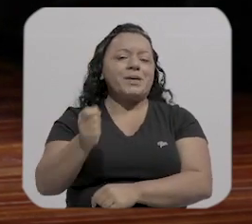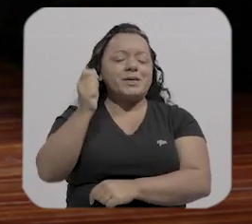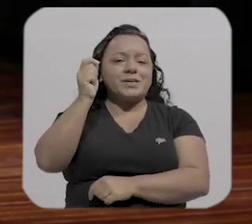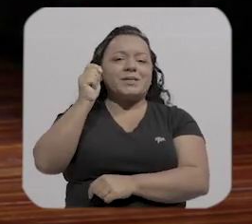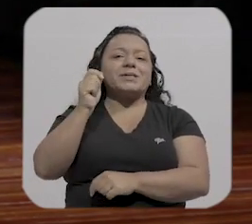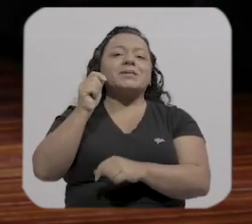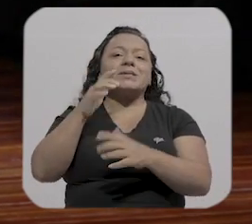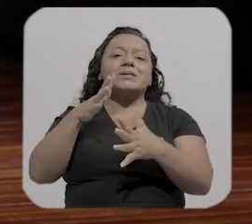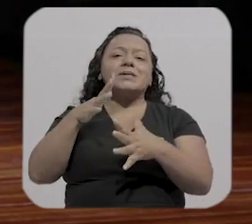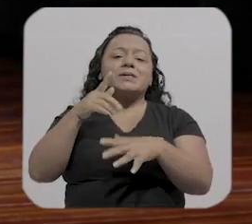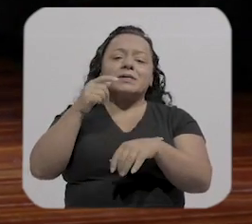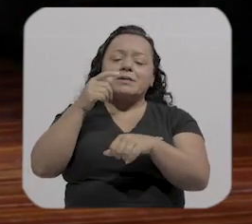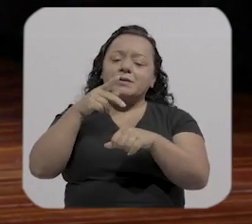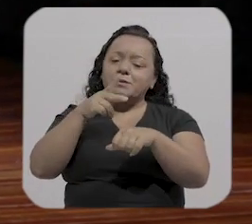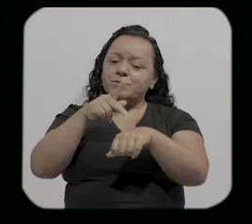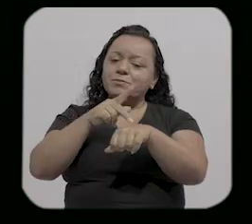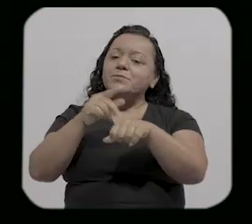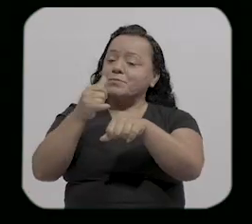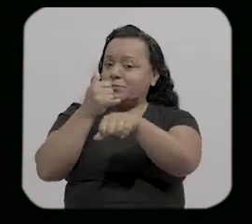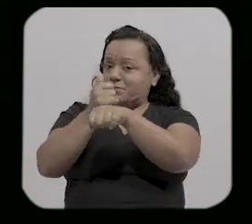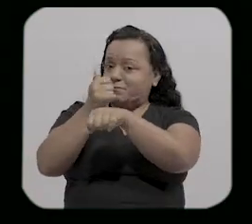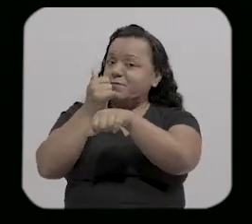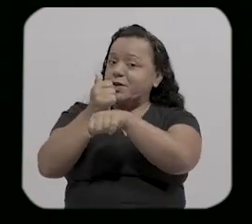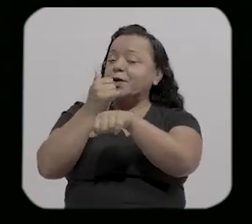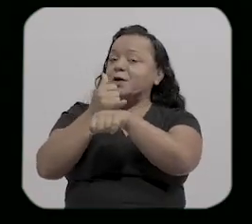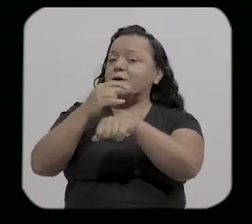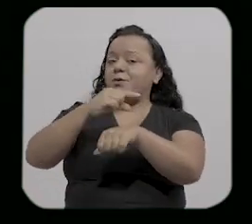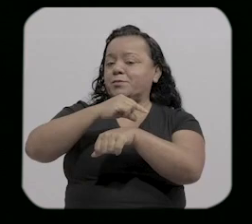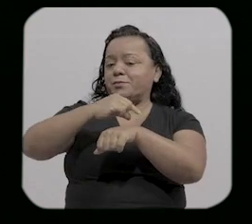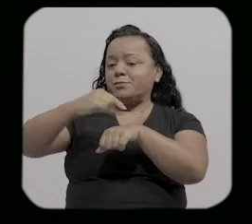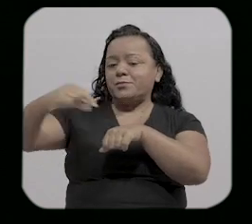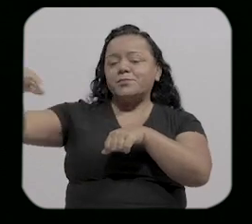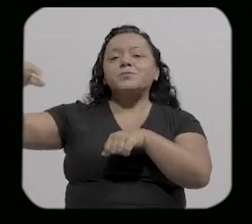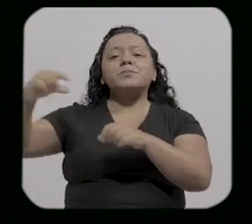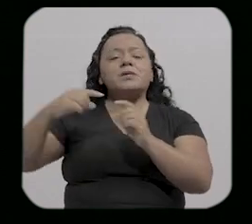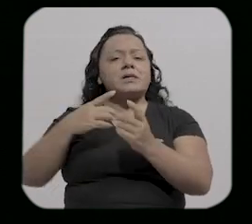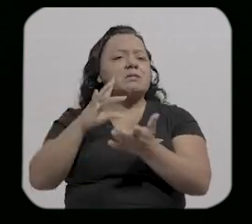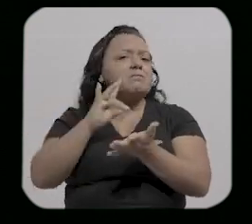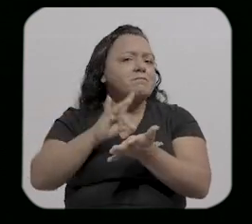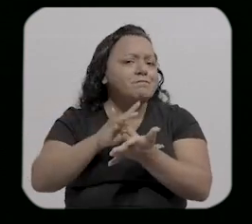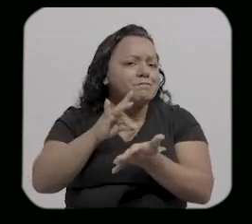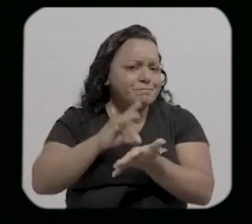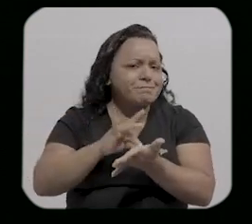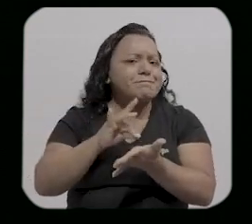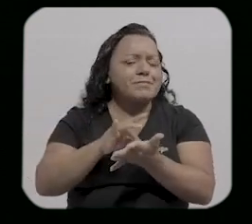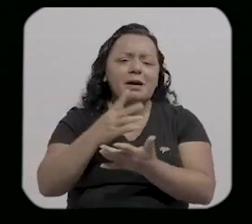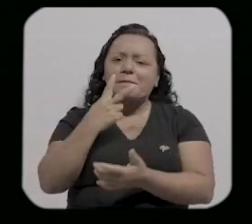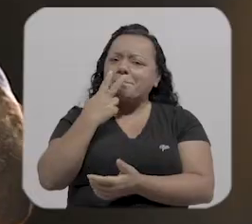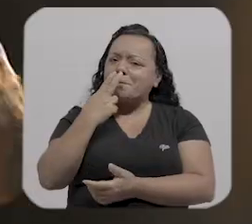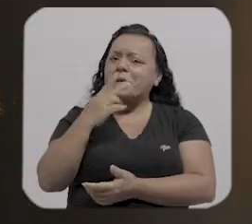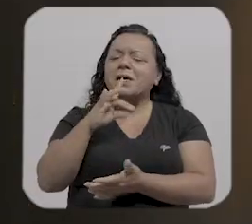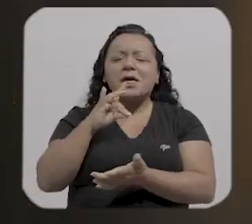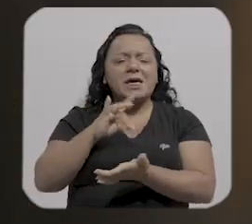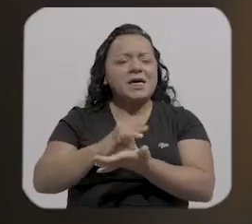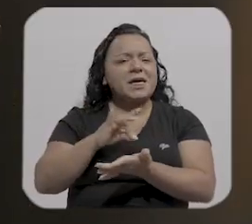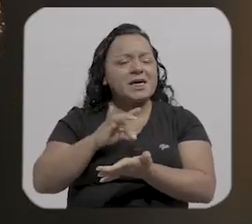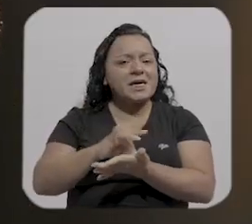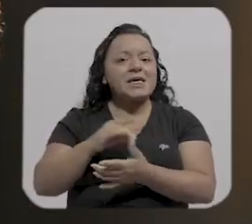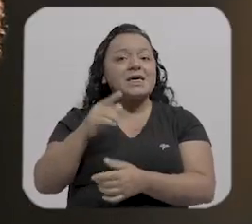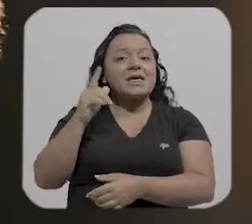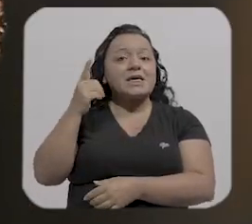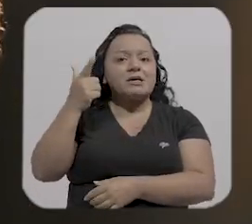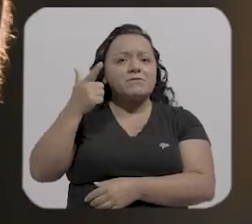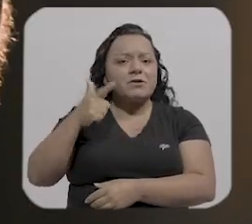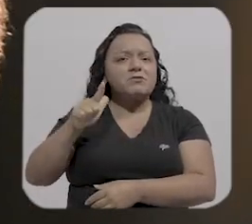ruído dessa ferramenta se propagava no trilho, né? Então era muito real aqui. Muito real, cara.